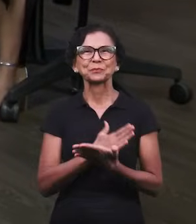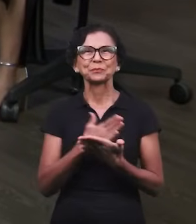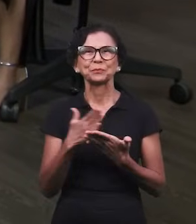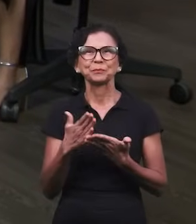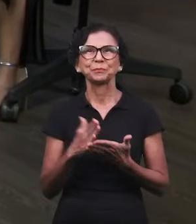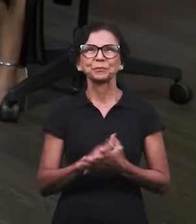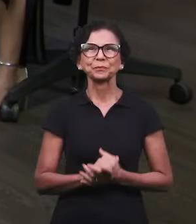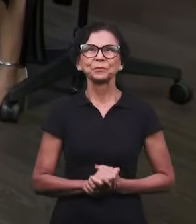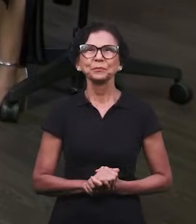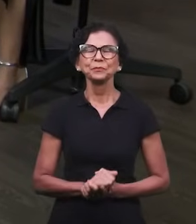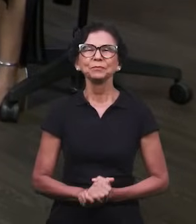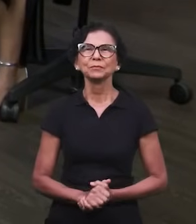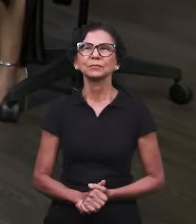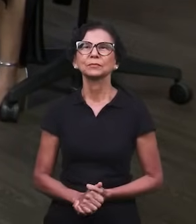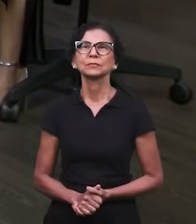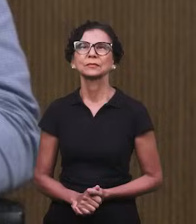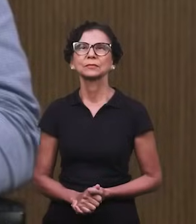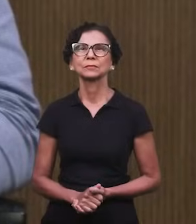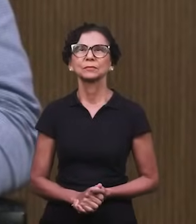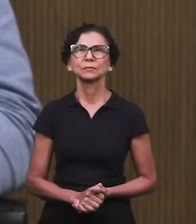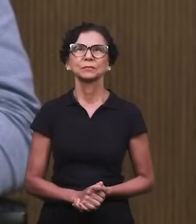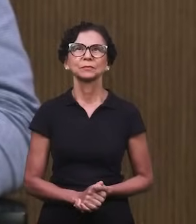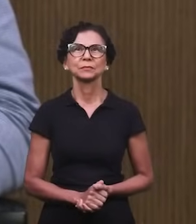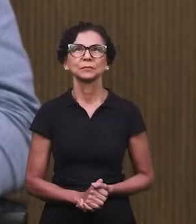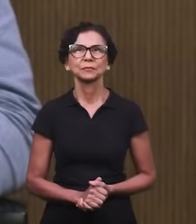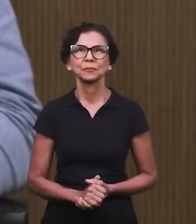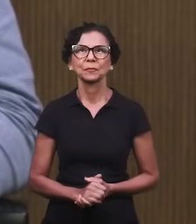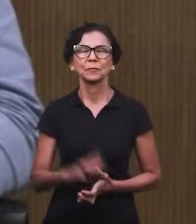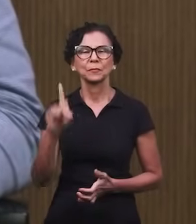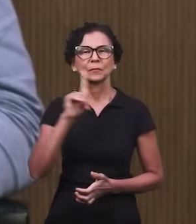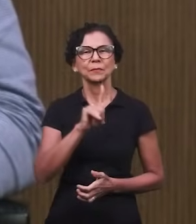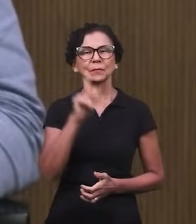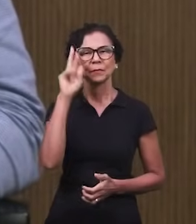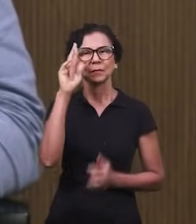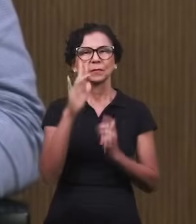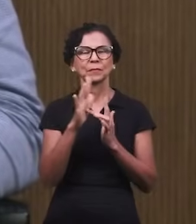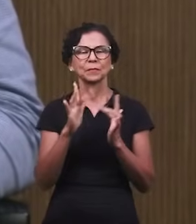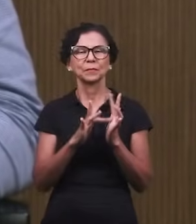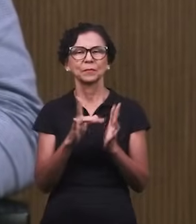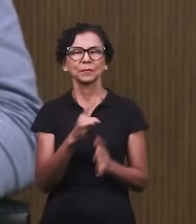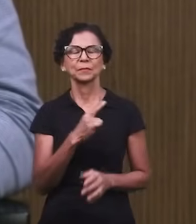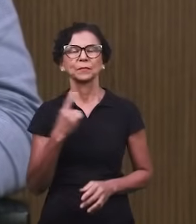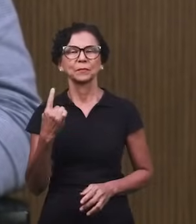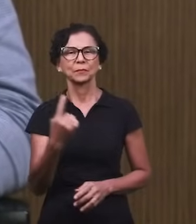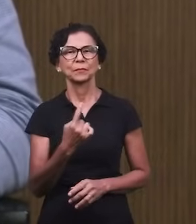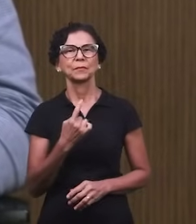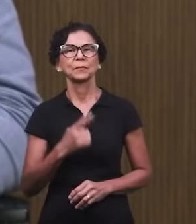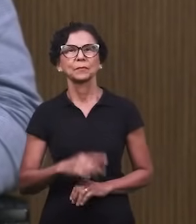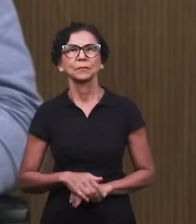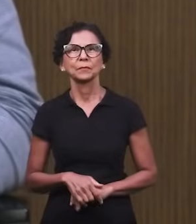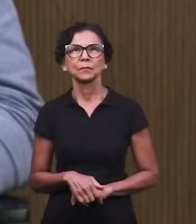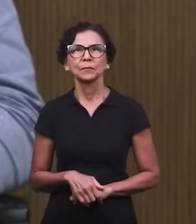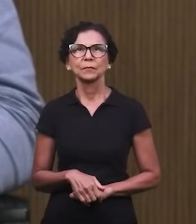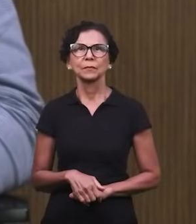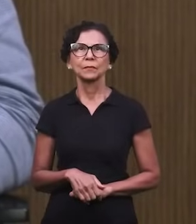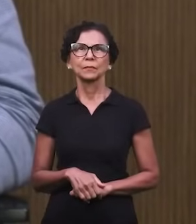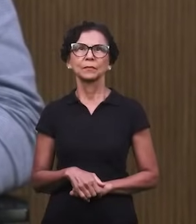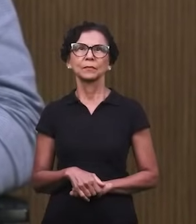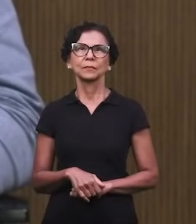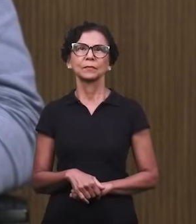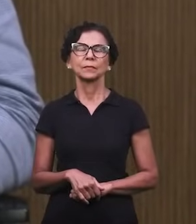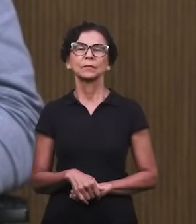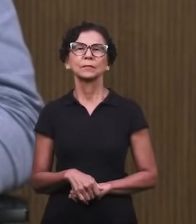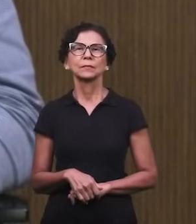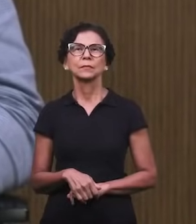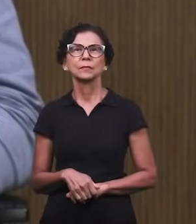todos. Eu tenho uma pergunta que vai até de encontro ao que estamos conversando sobre essa diferença dentro